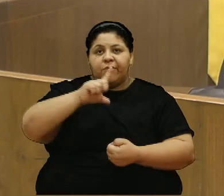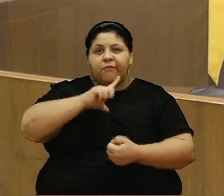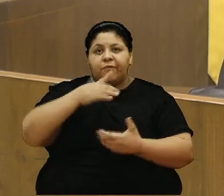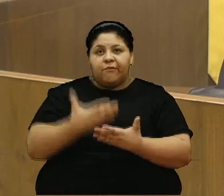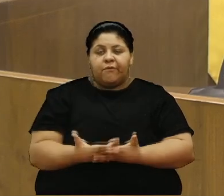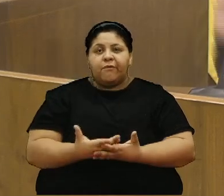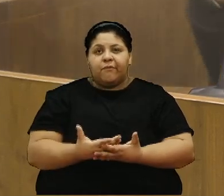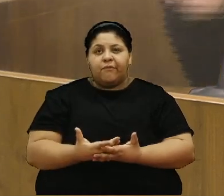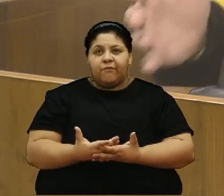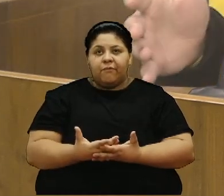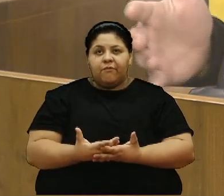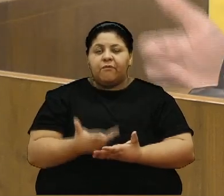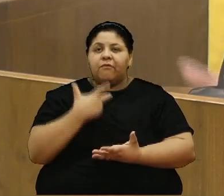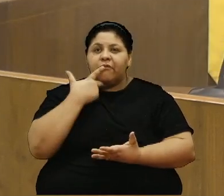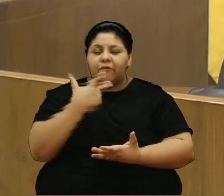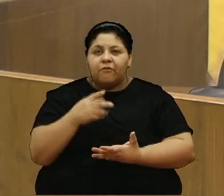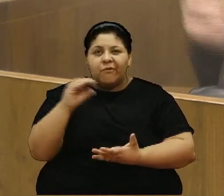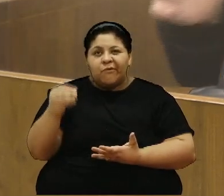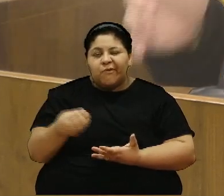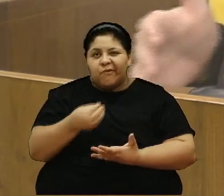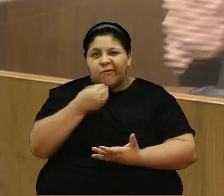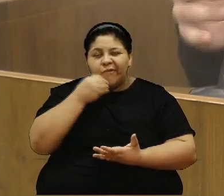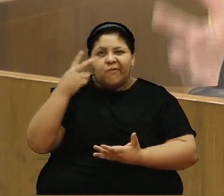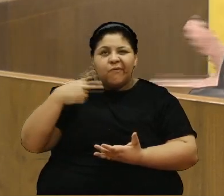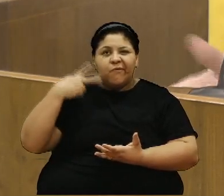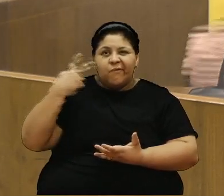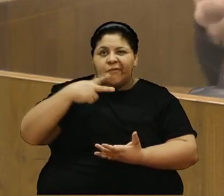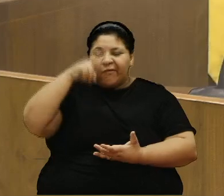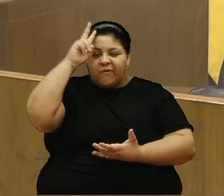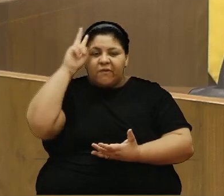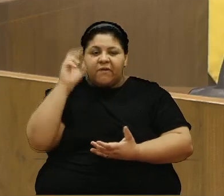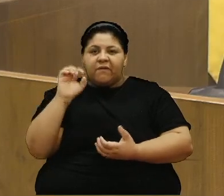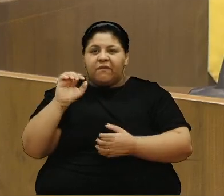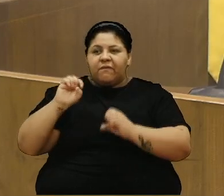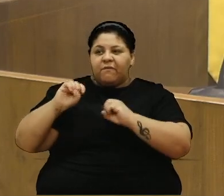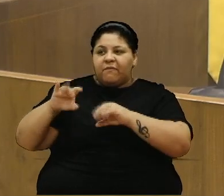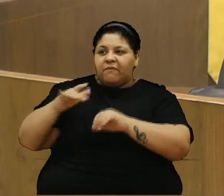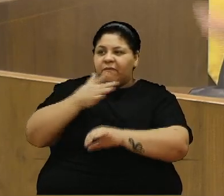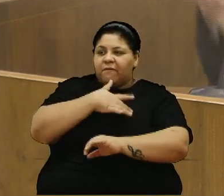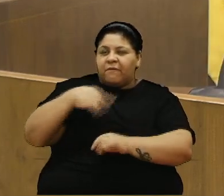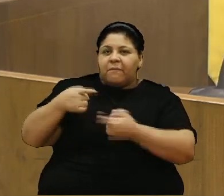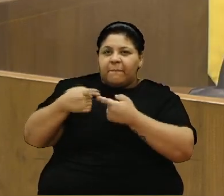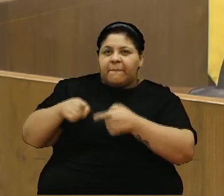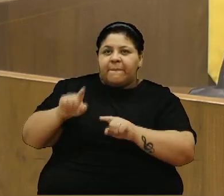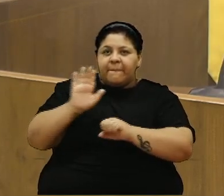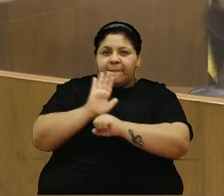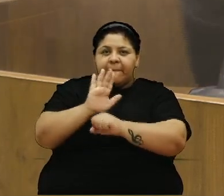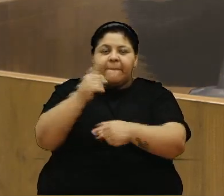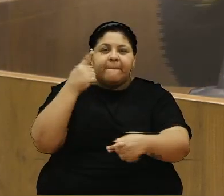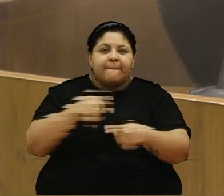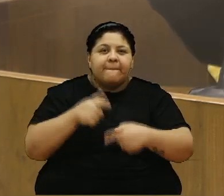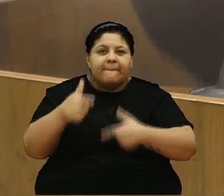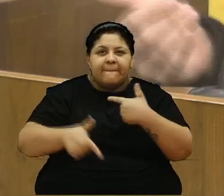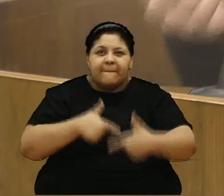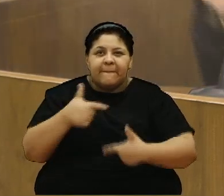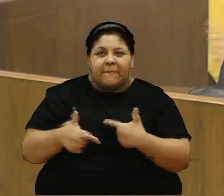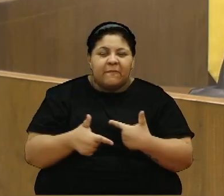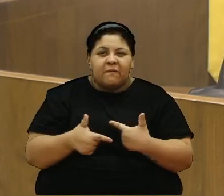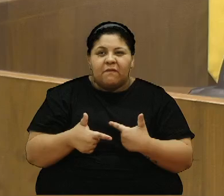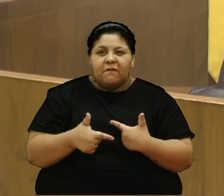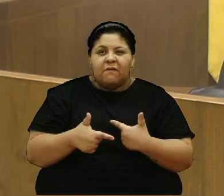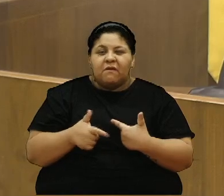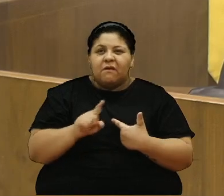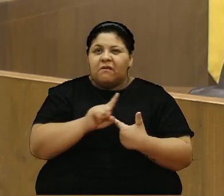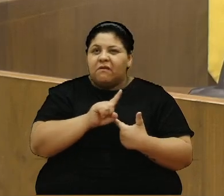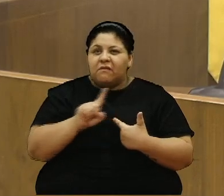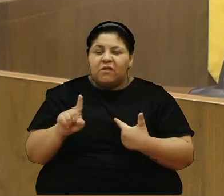políticas de prevenção. Falaram, obviamente, vereador Edson, da educação, da saúde, mas falaram muito da assistência, porque são serviços que estão muito aquém